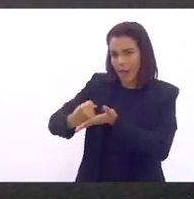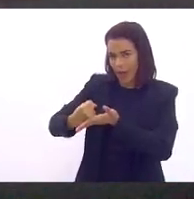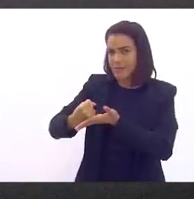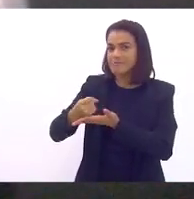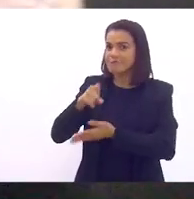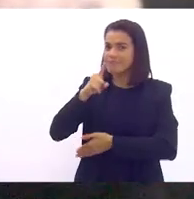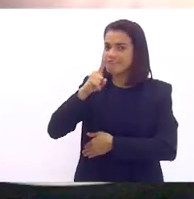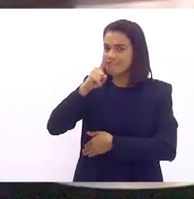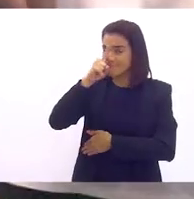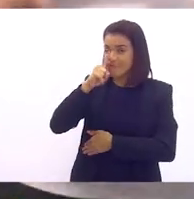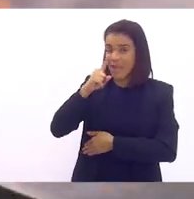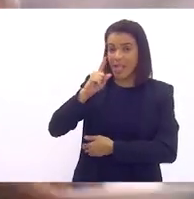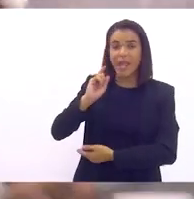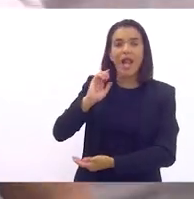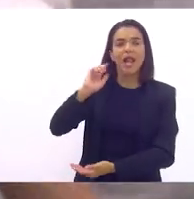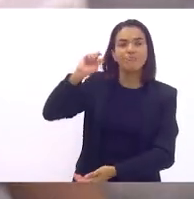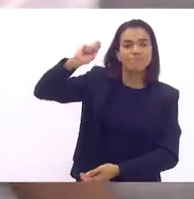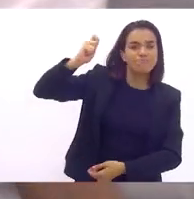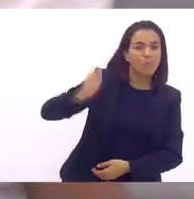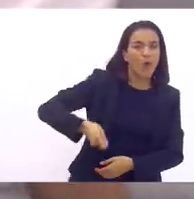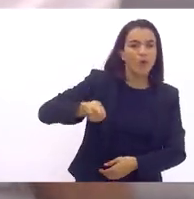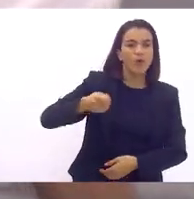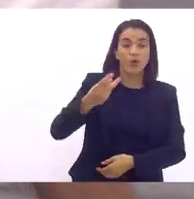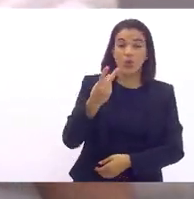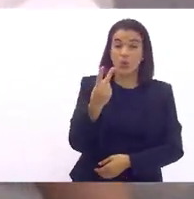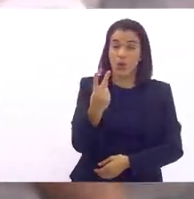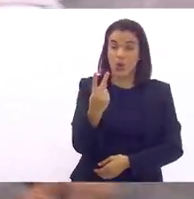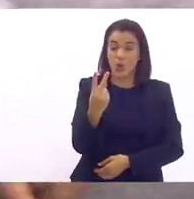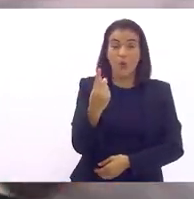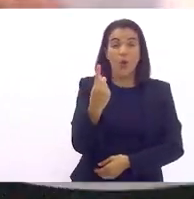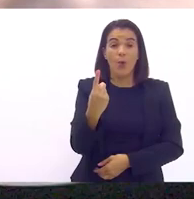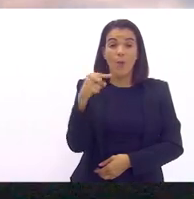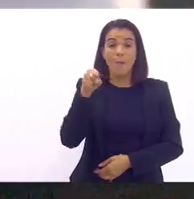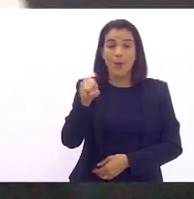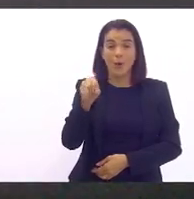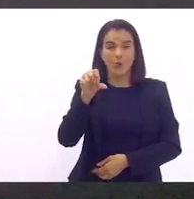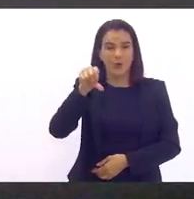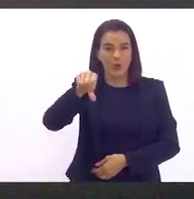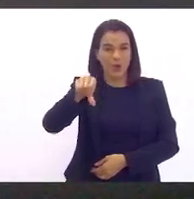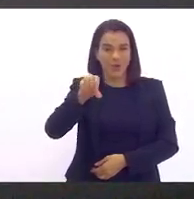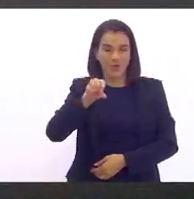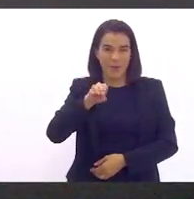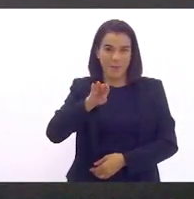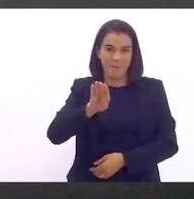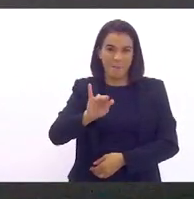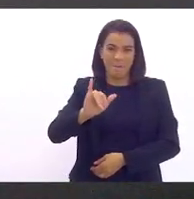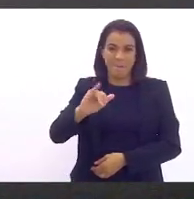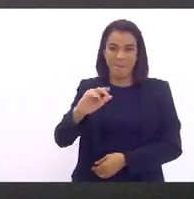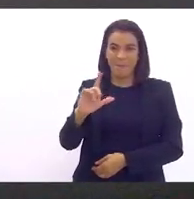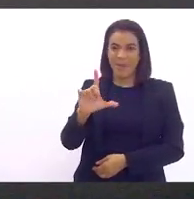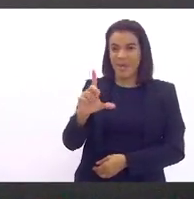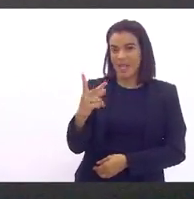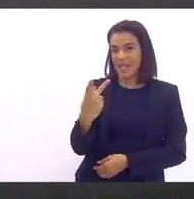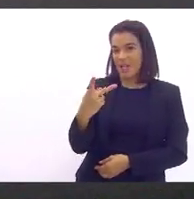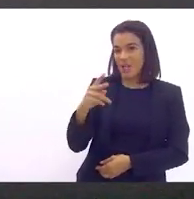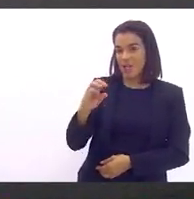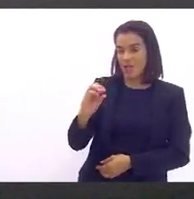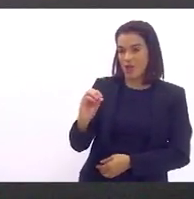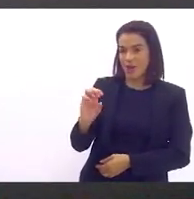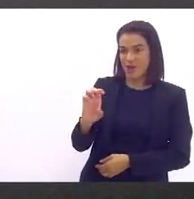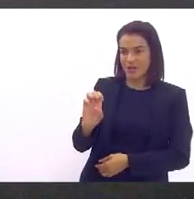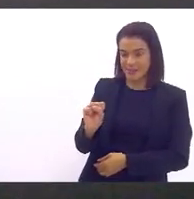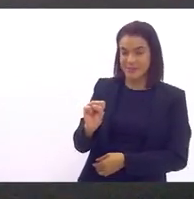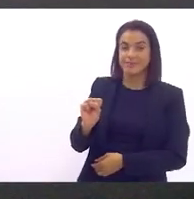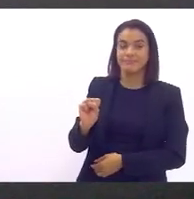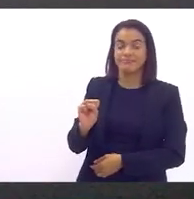em que ela apostou Dois Bilhões deais 1.9 1.9 bilhões de reais eu acompanhei o processo el tudo numa a ideia que